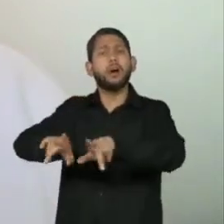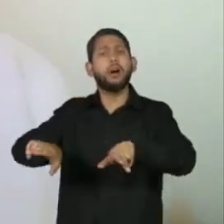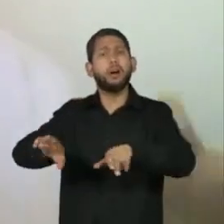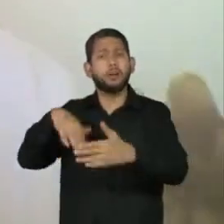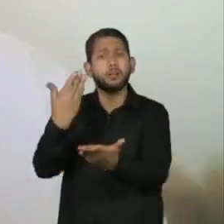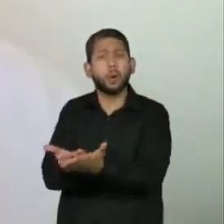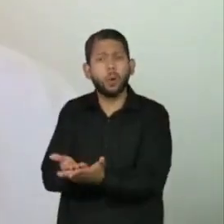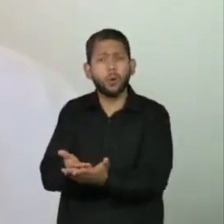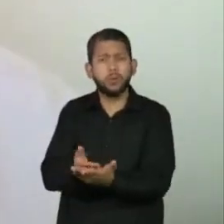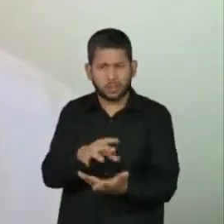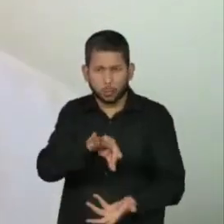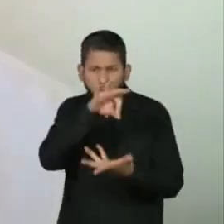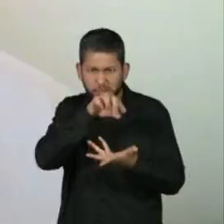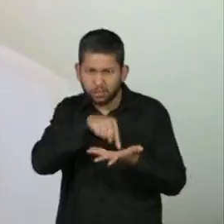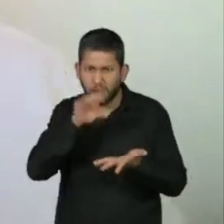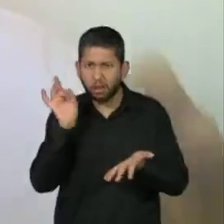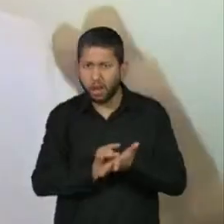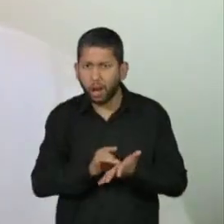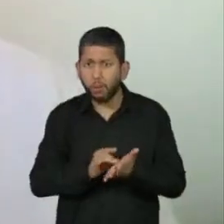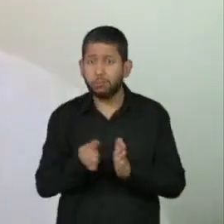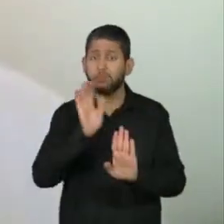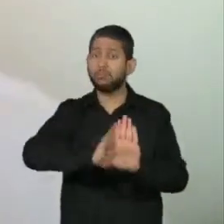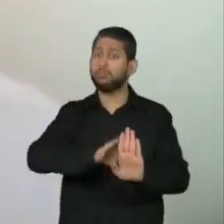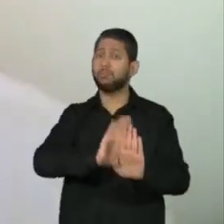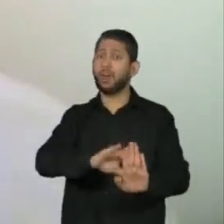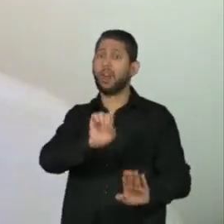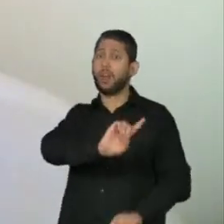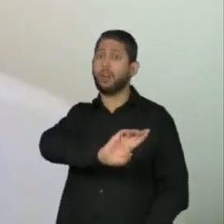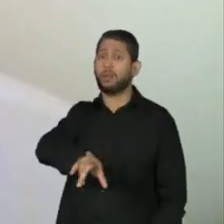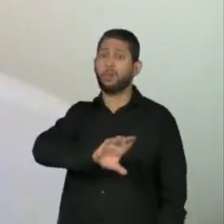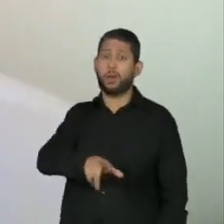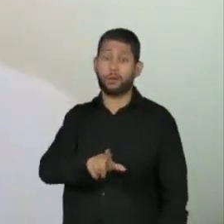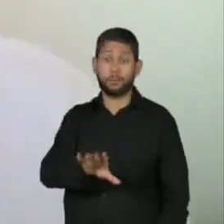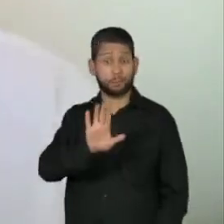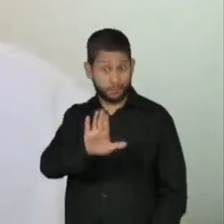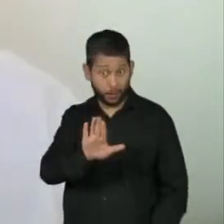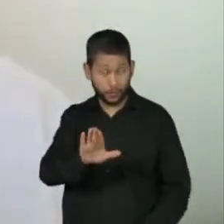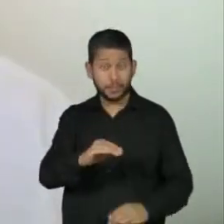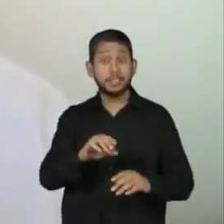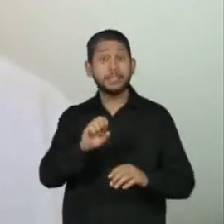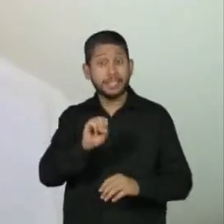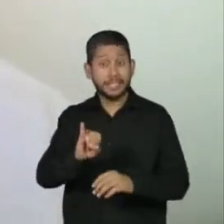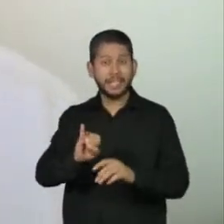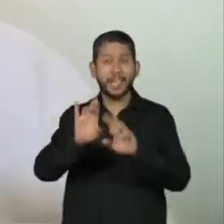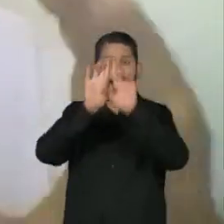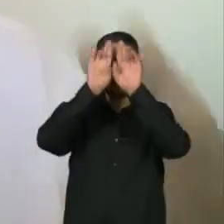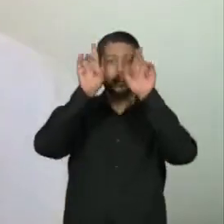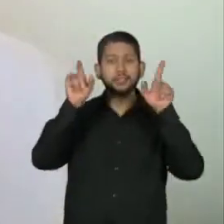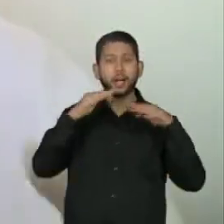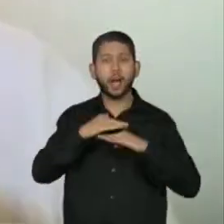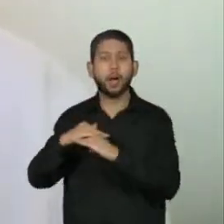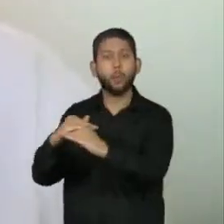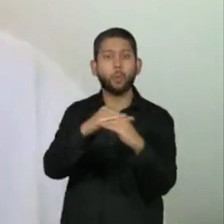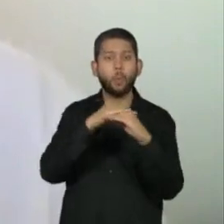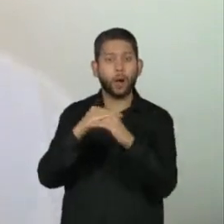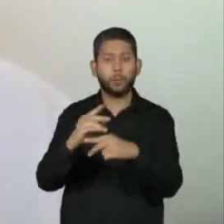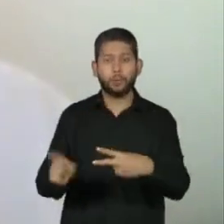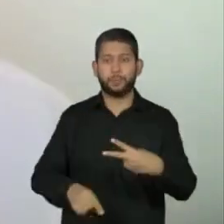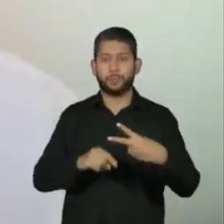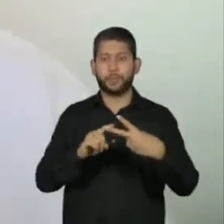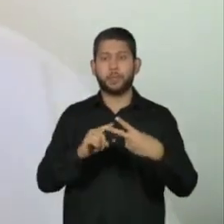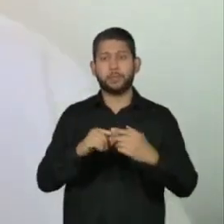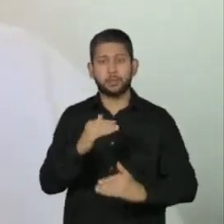Então, democracia, igualdade racial e desenvolvimento são três